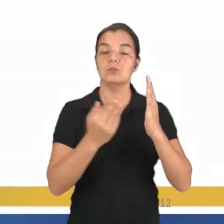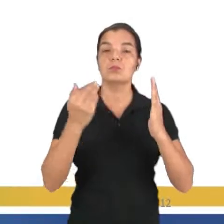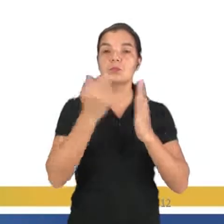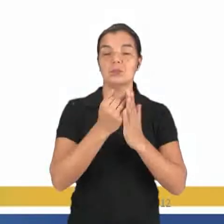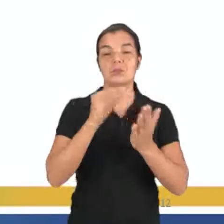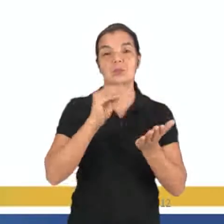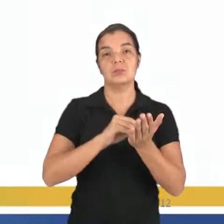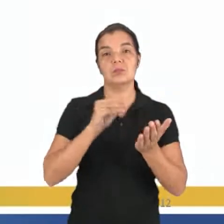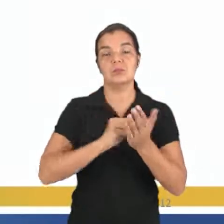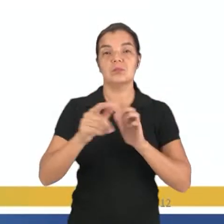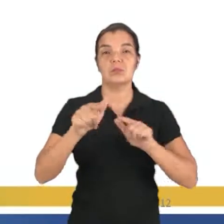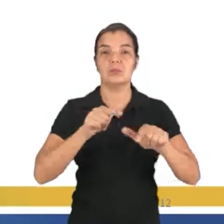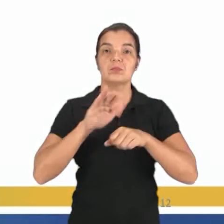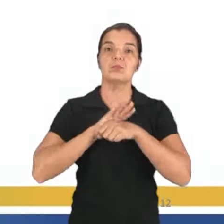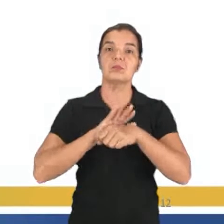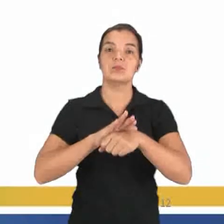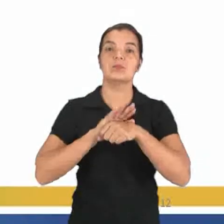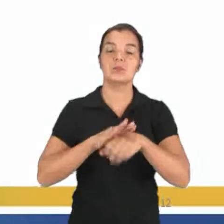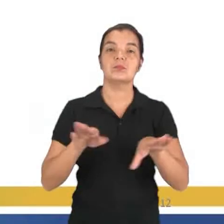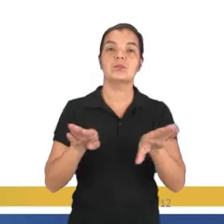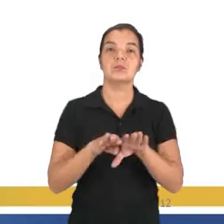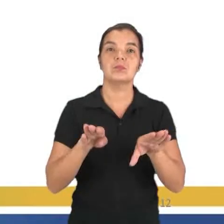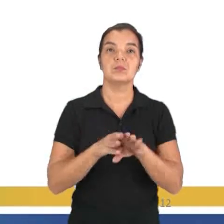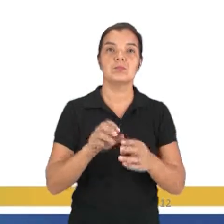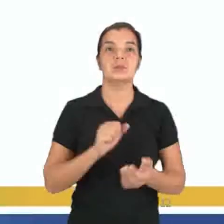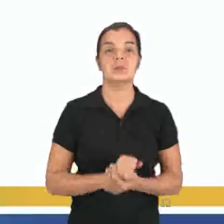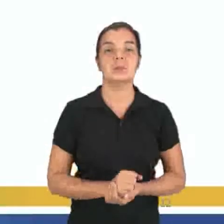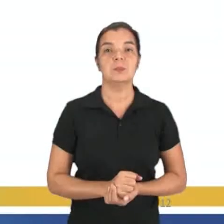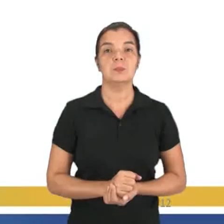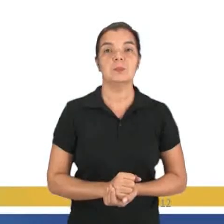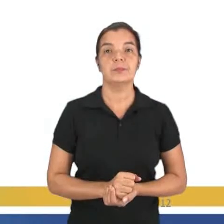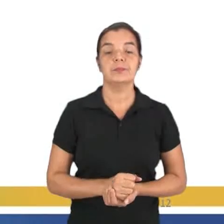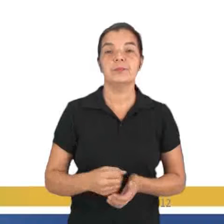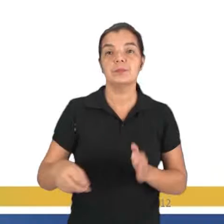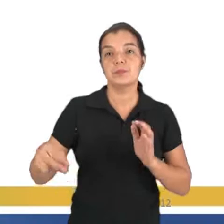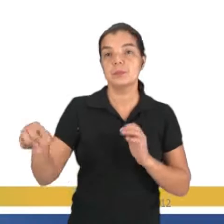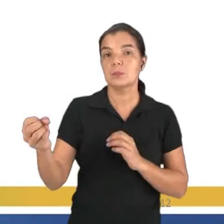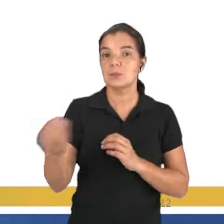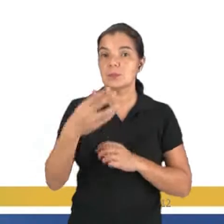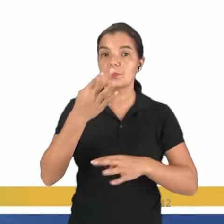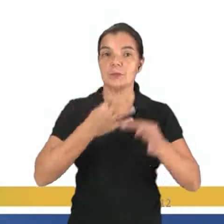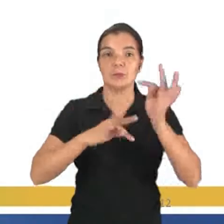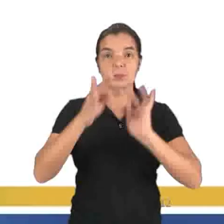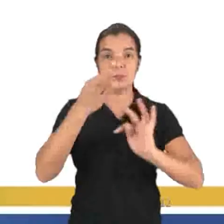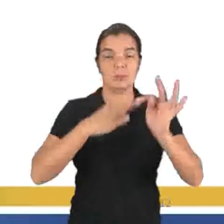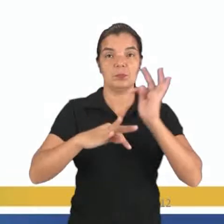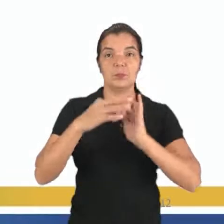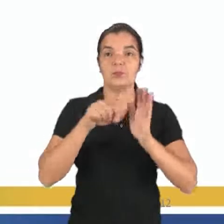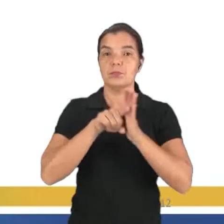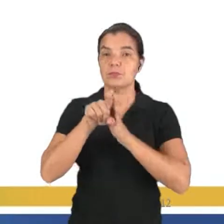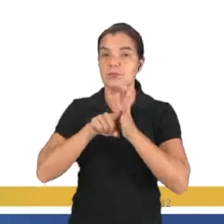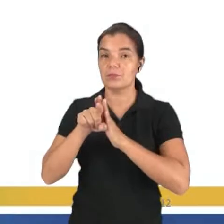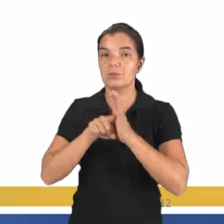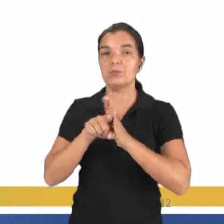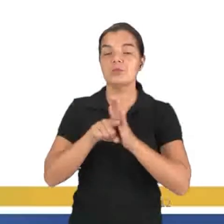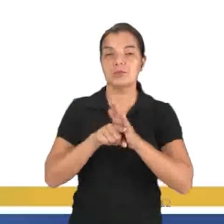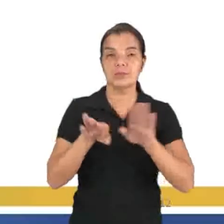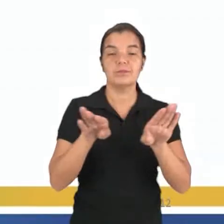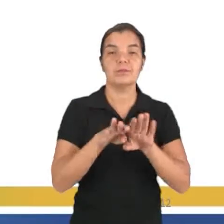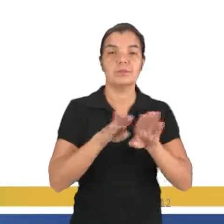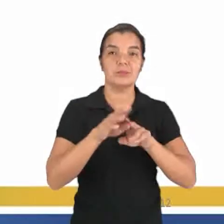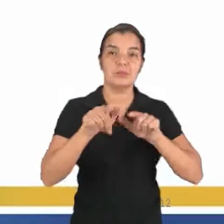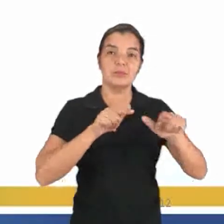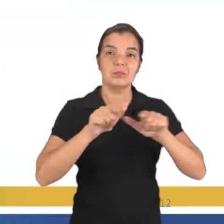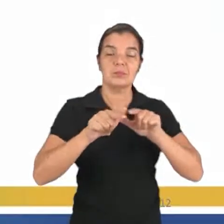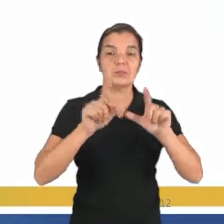desemprego é contribuído também pela essa questão das novas tecnologias e da busca pelo aumento da produtividade,